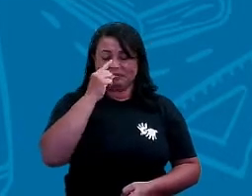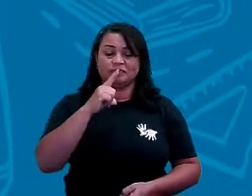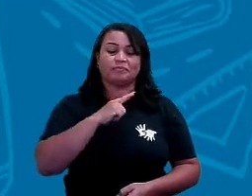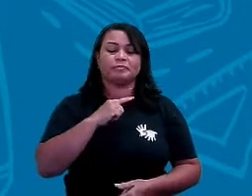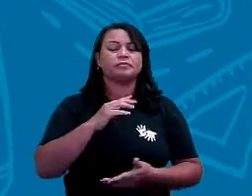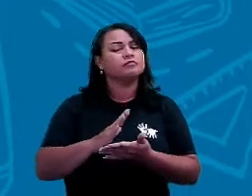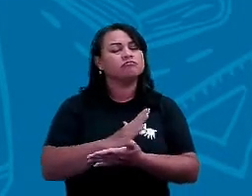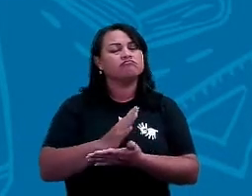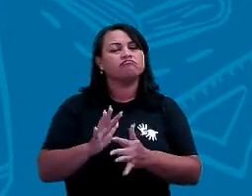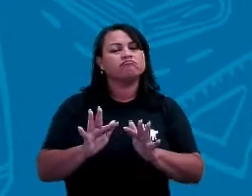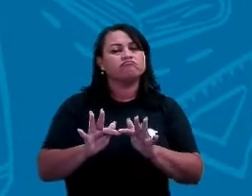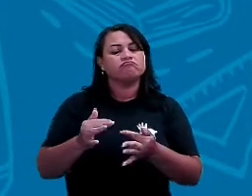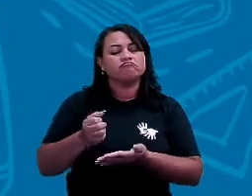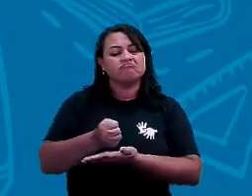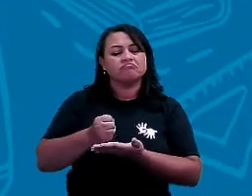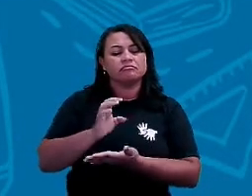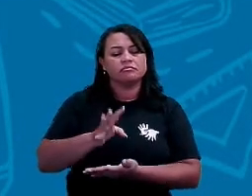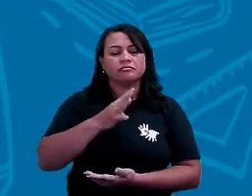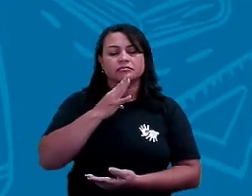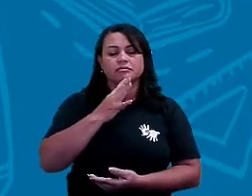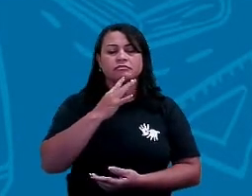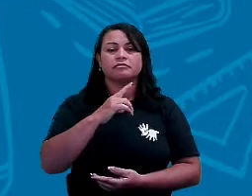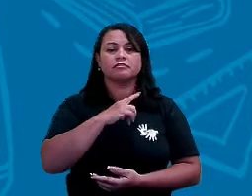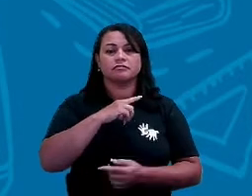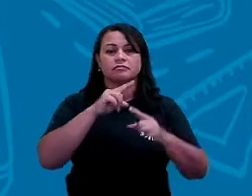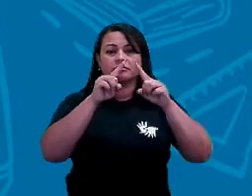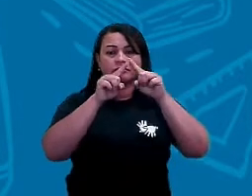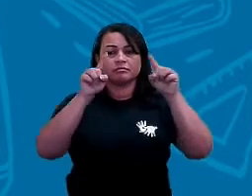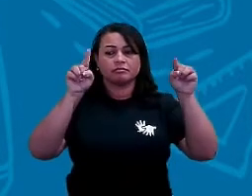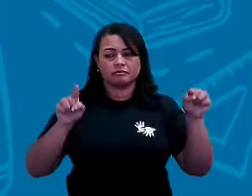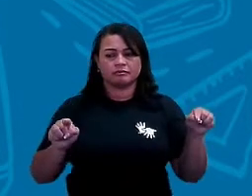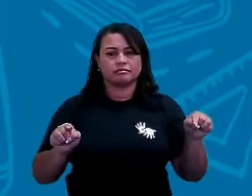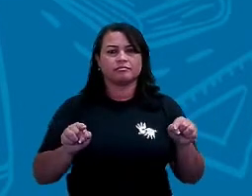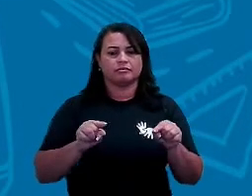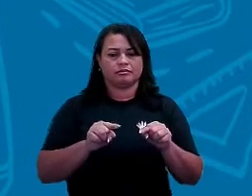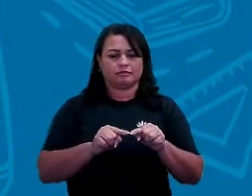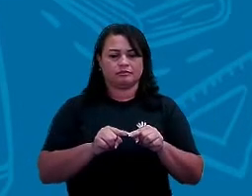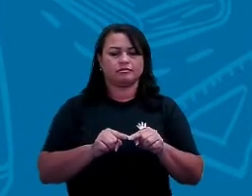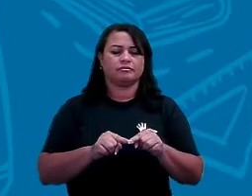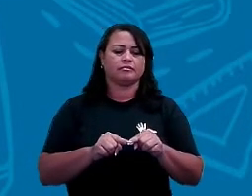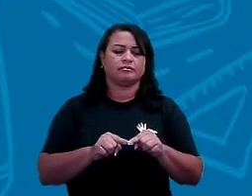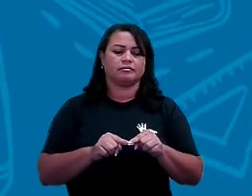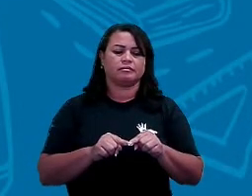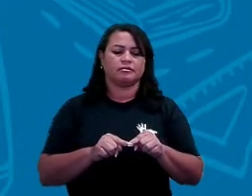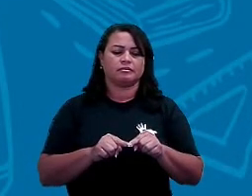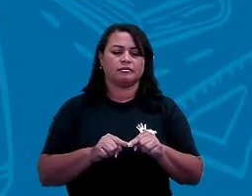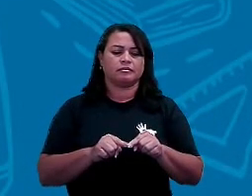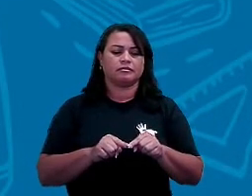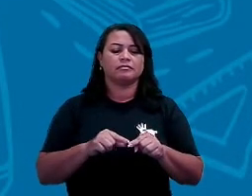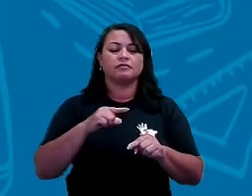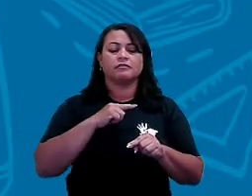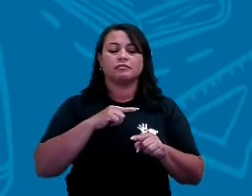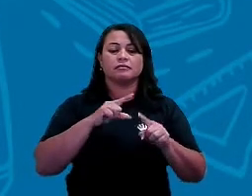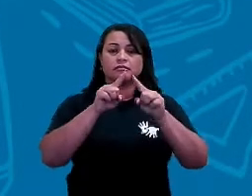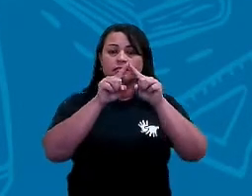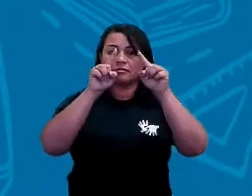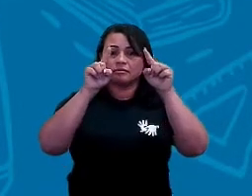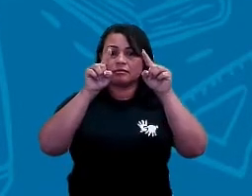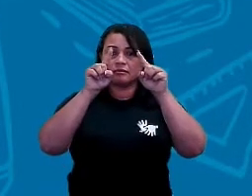conhecemos. Nós temos aí o retângulo, Tem triângulo,